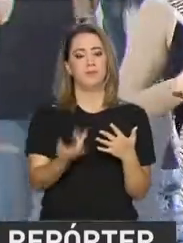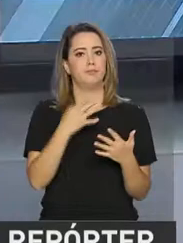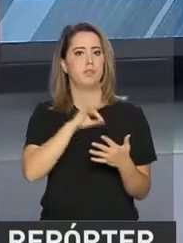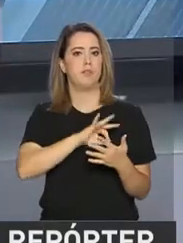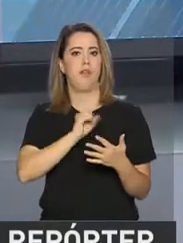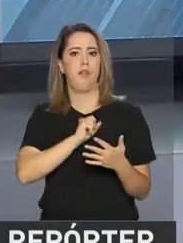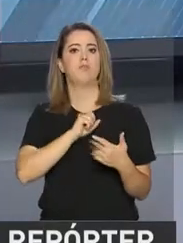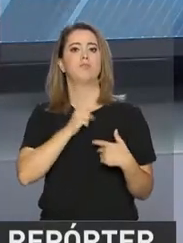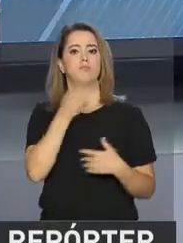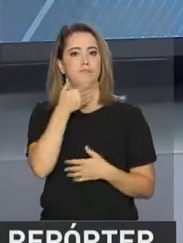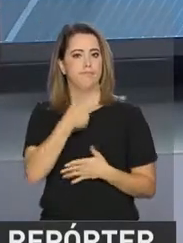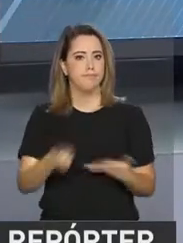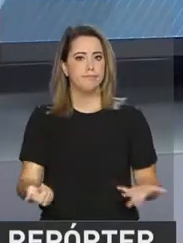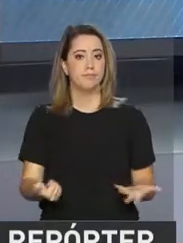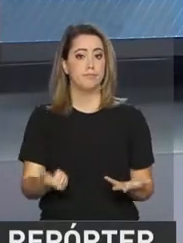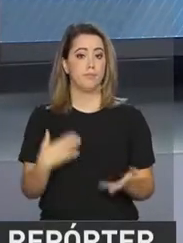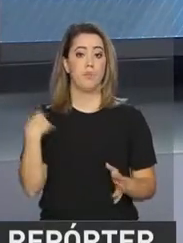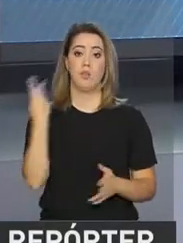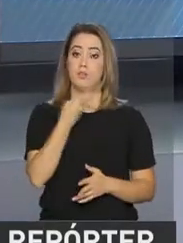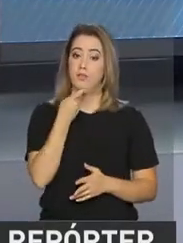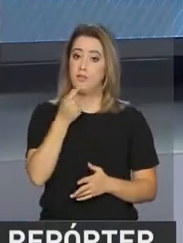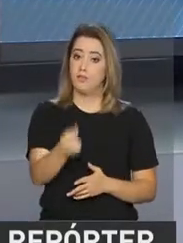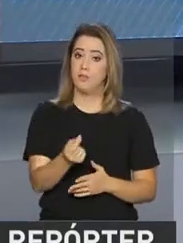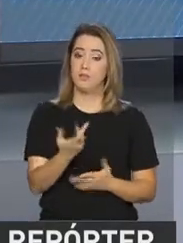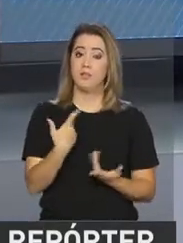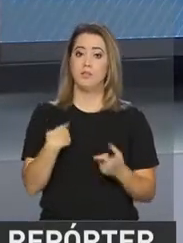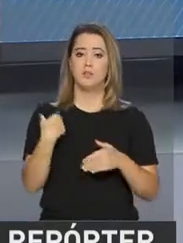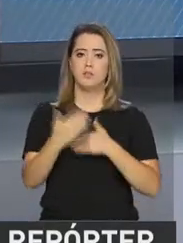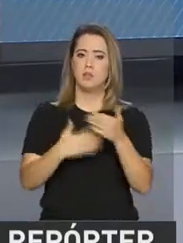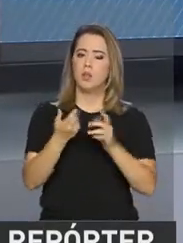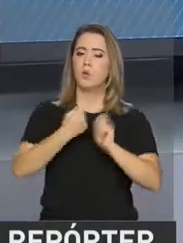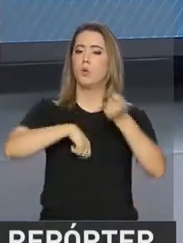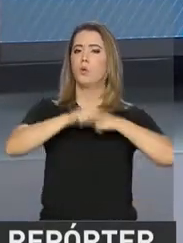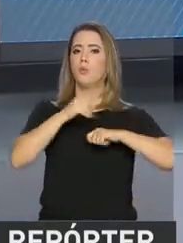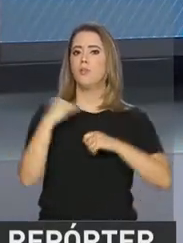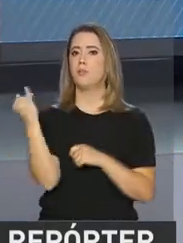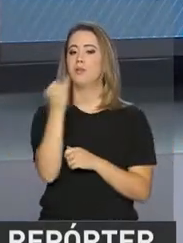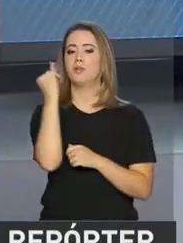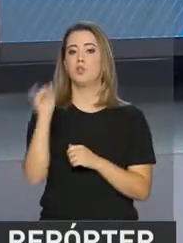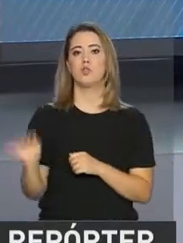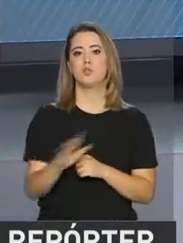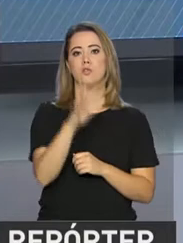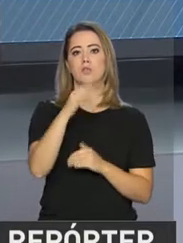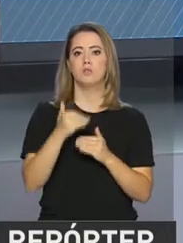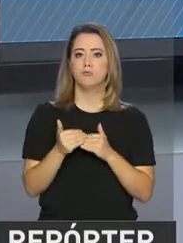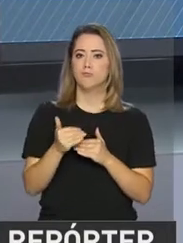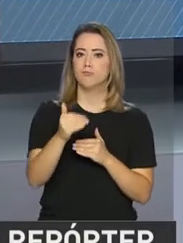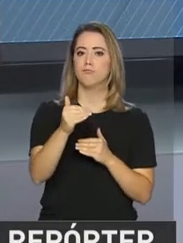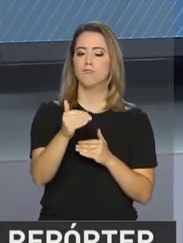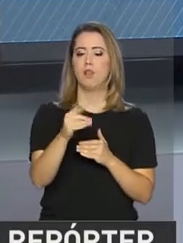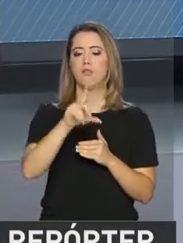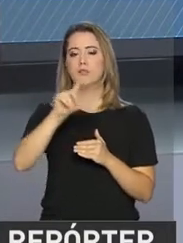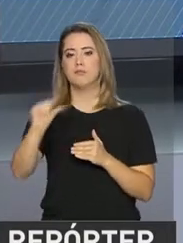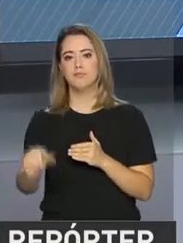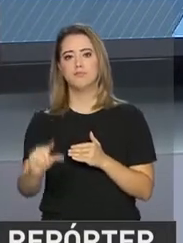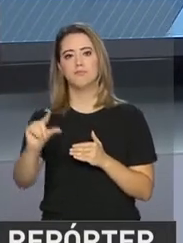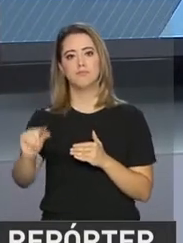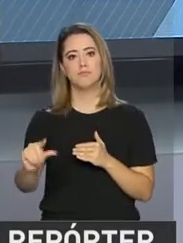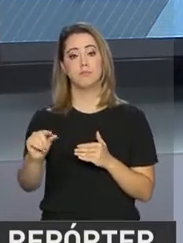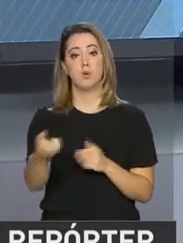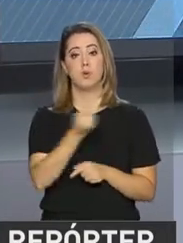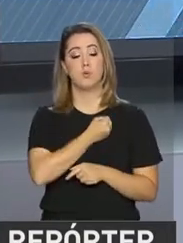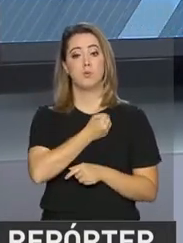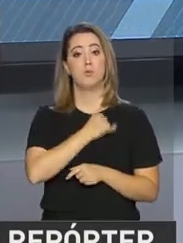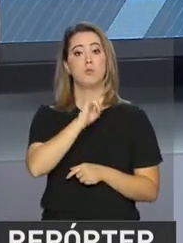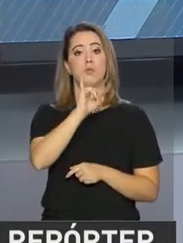salário e nós vamos continuar a falar a falar sobre economia a inflação está em ritmo de queda os números divulgados pelo ibge